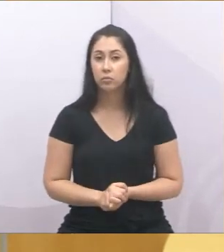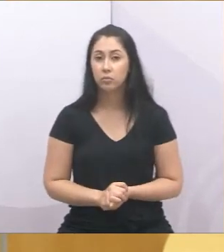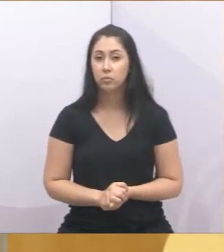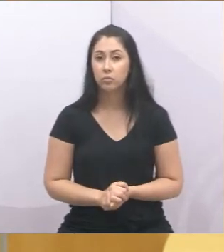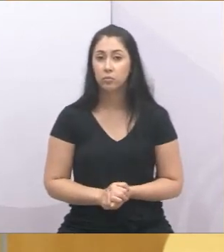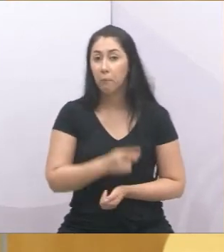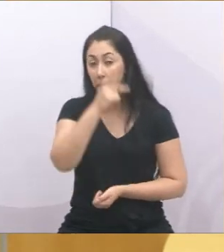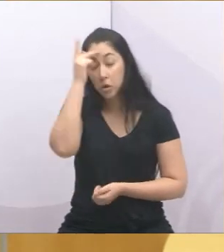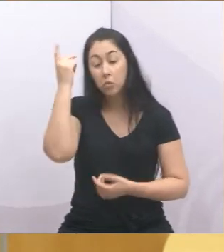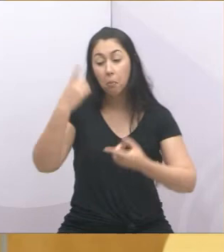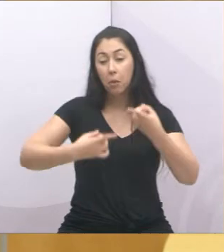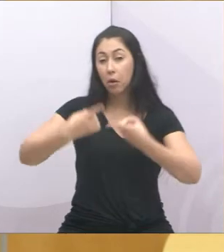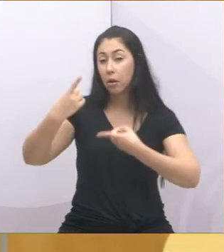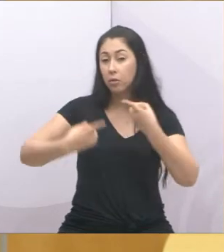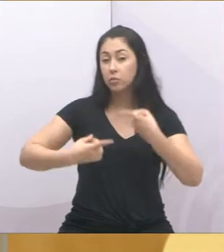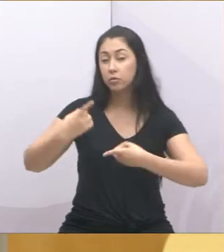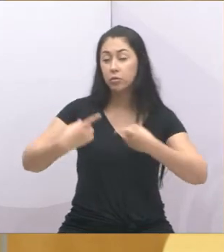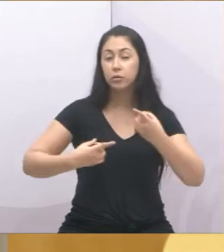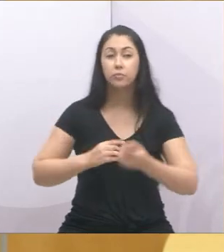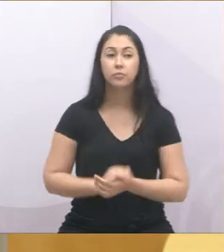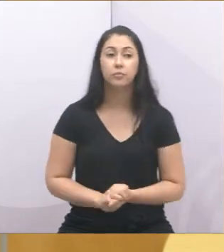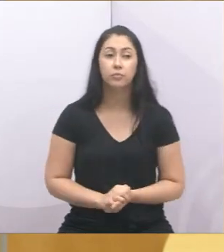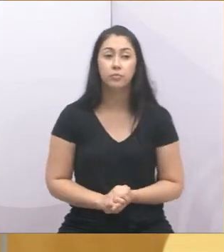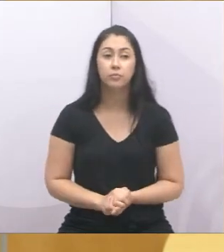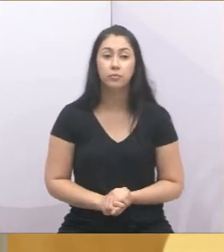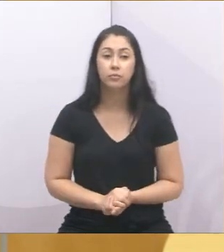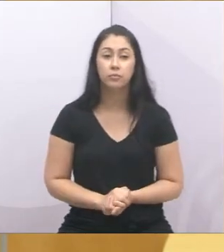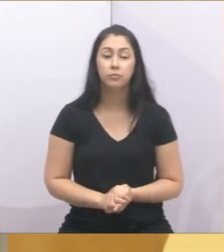políticas? O parágrafo